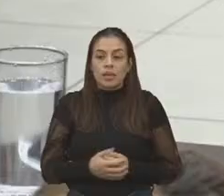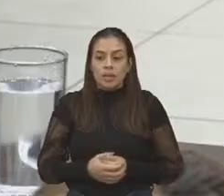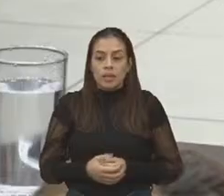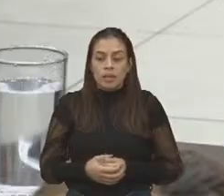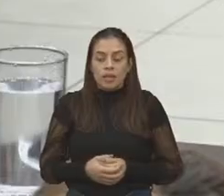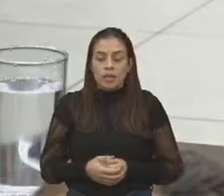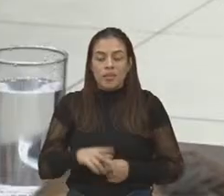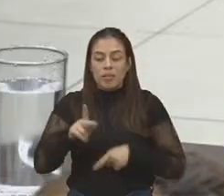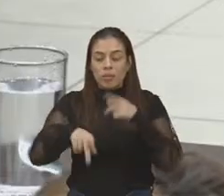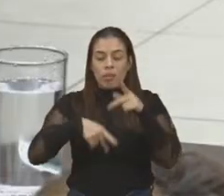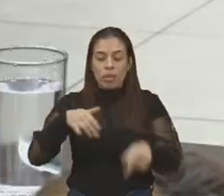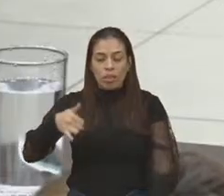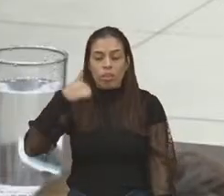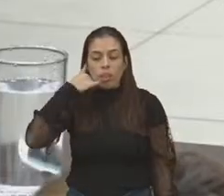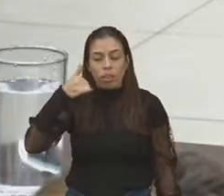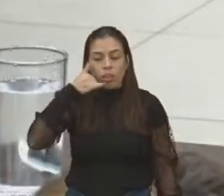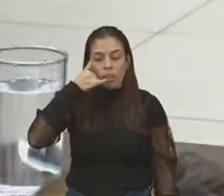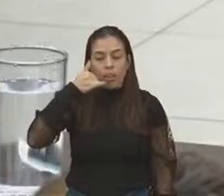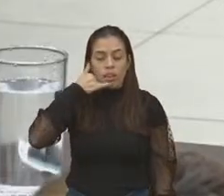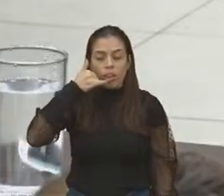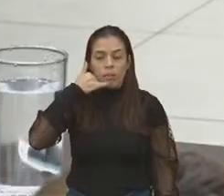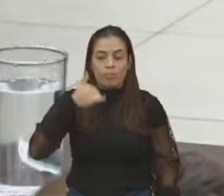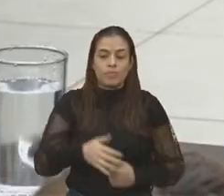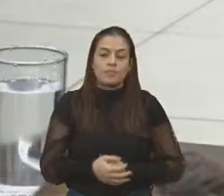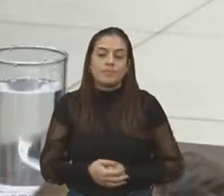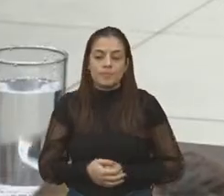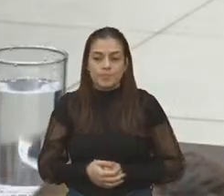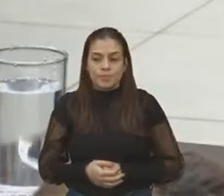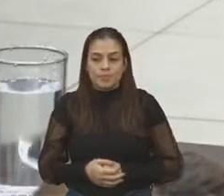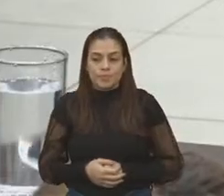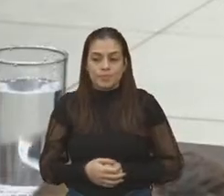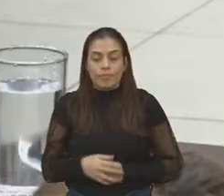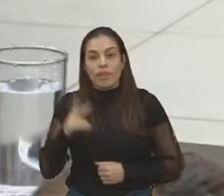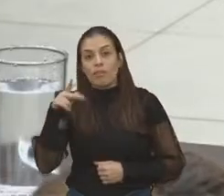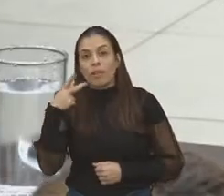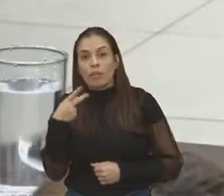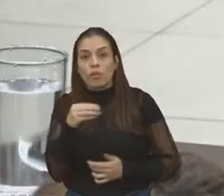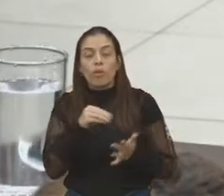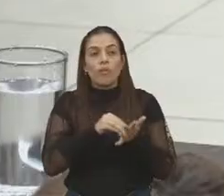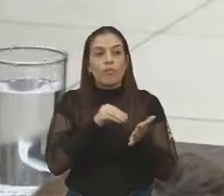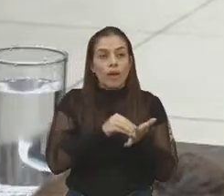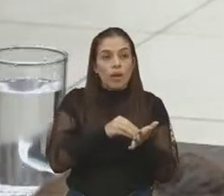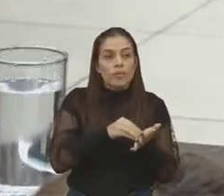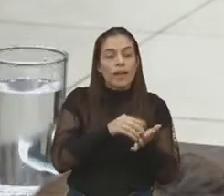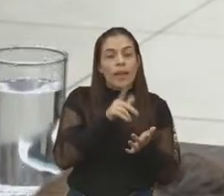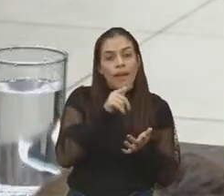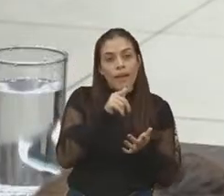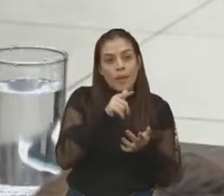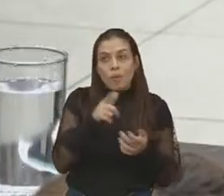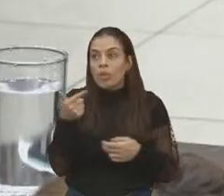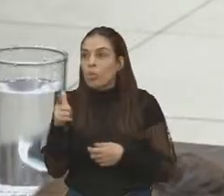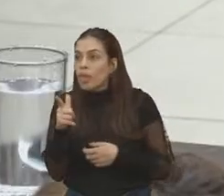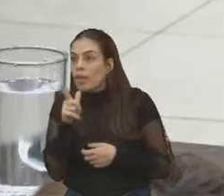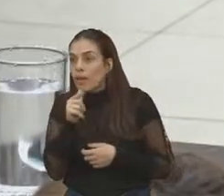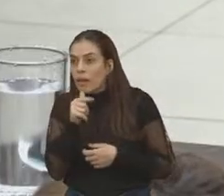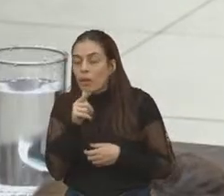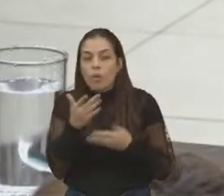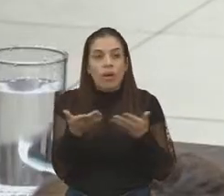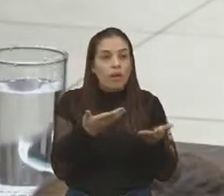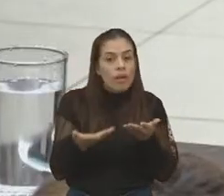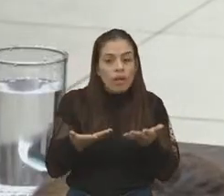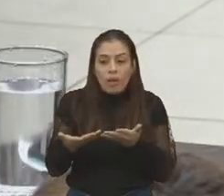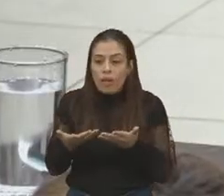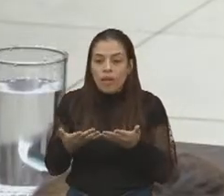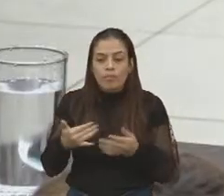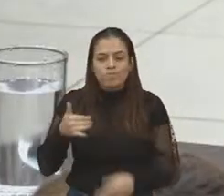tanto que o povo liga para o vereador. Vereador, está faltando água. Vereador, está faltando água. Vereador, é